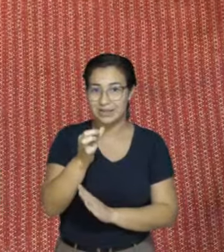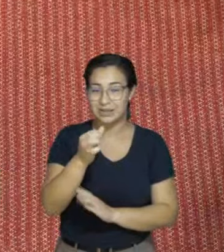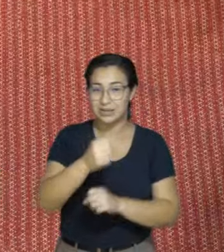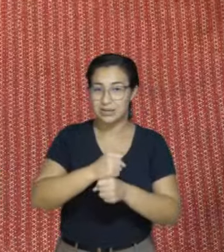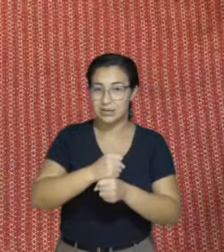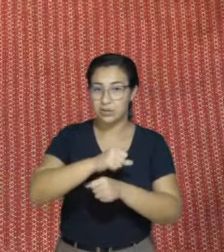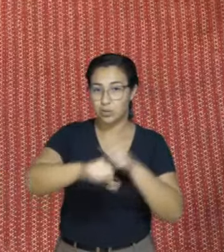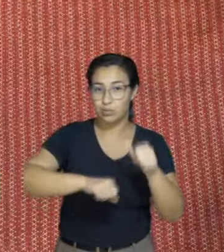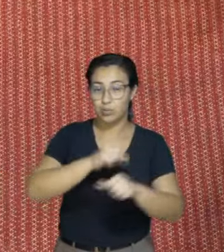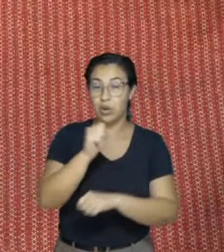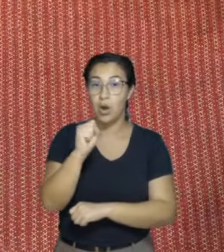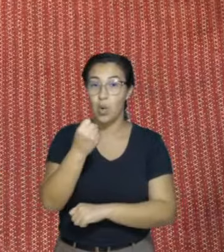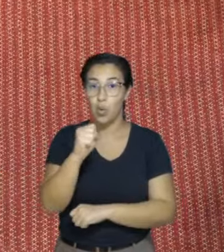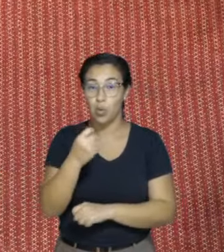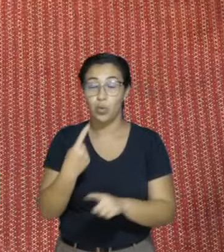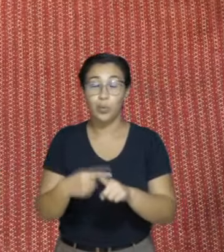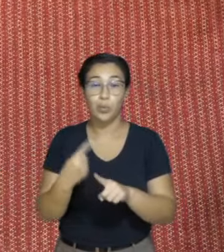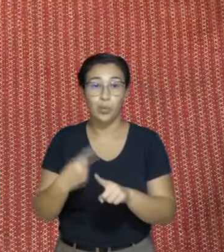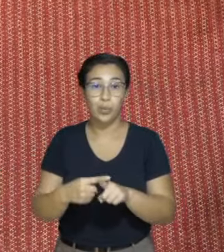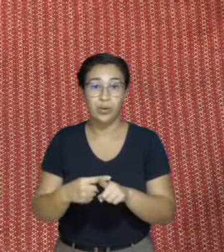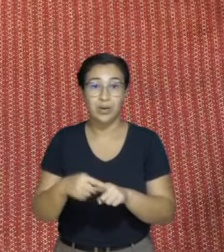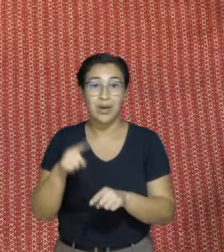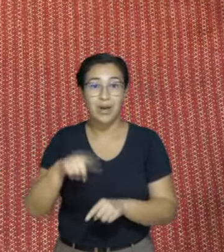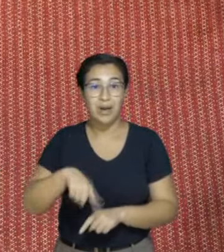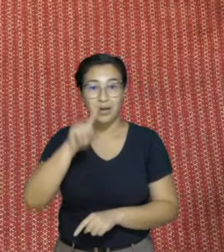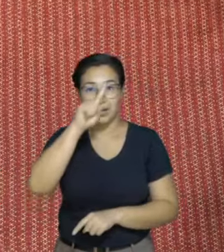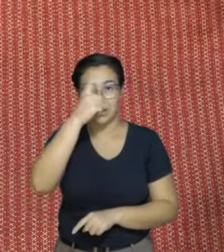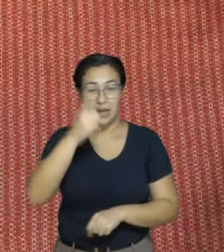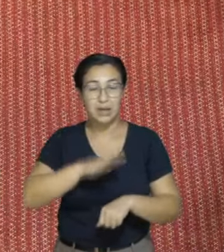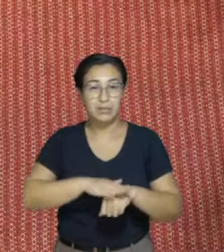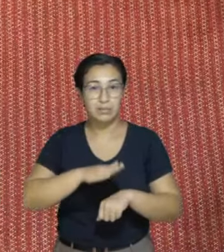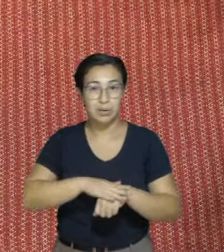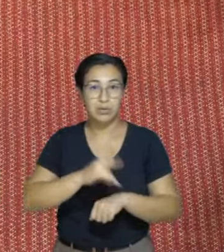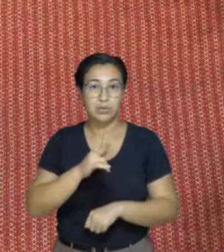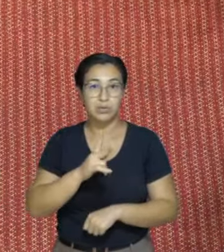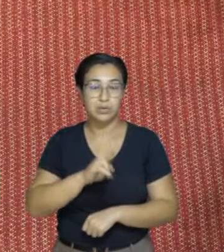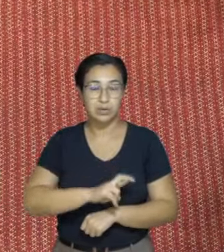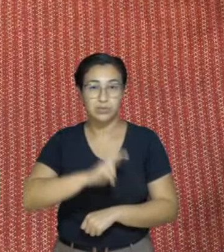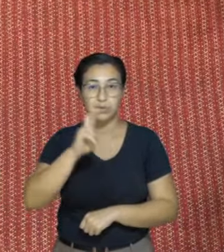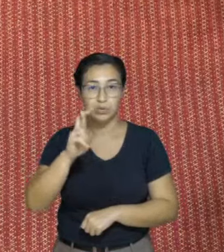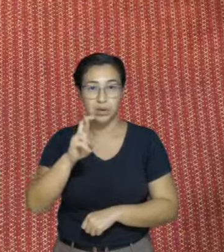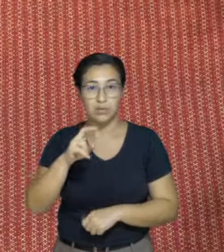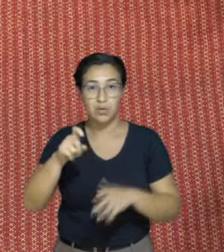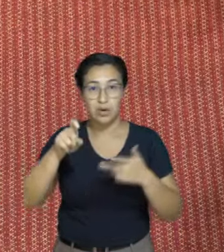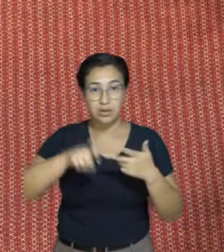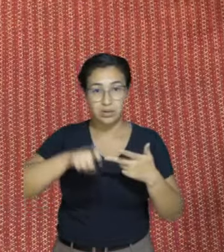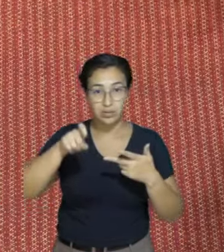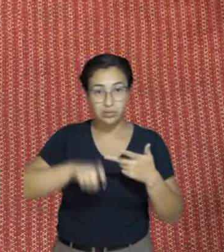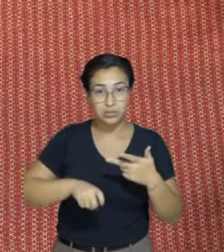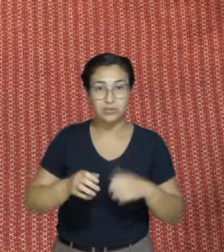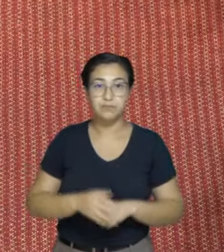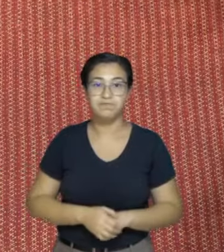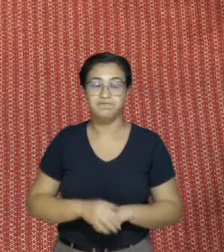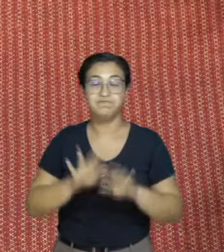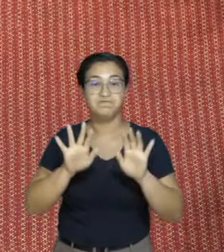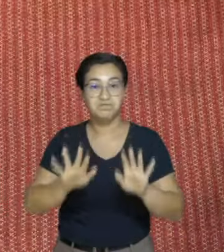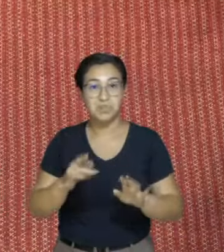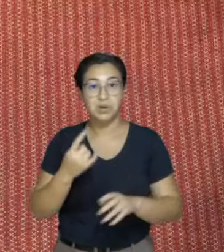porque a iniciativa deveria ter partido do Executivo e não do Legislativo. Pois bem, mas enquanto isso, 1.500